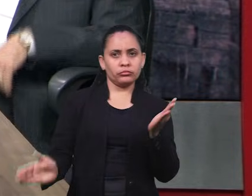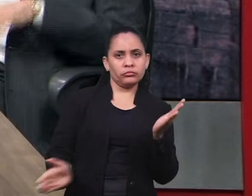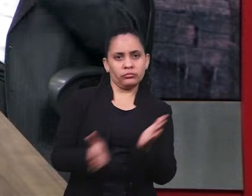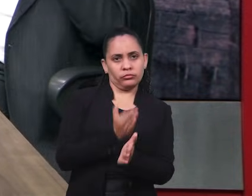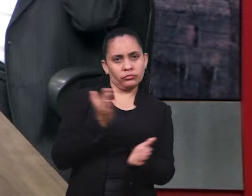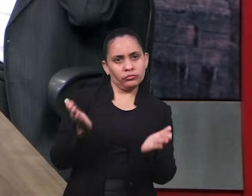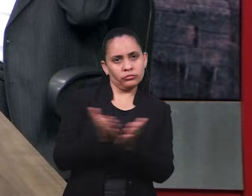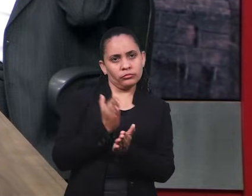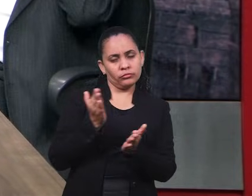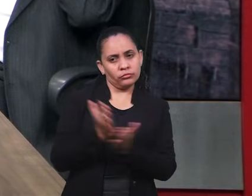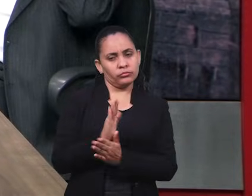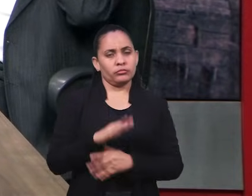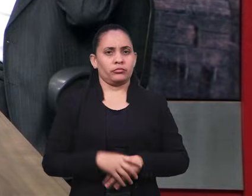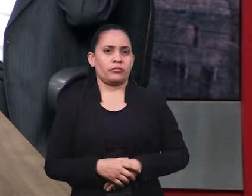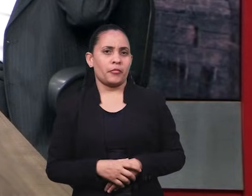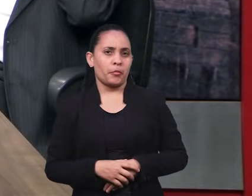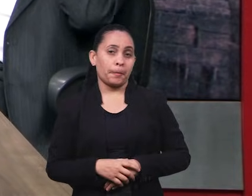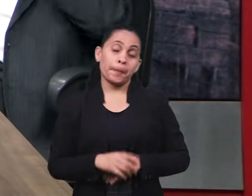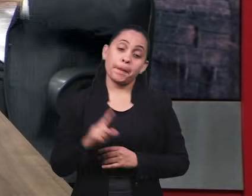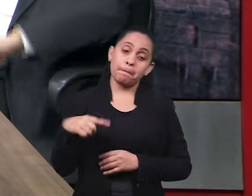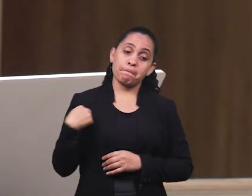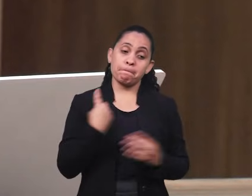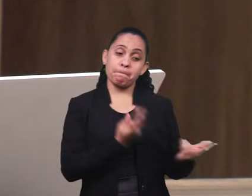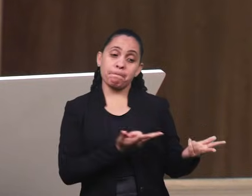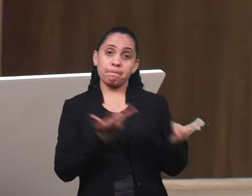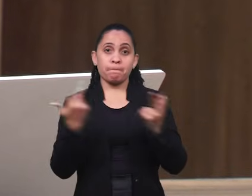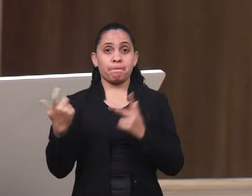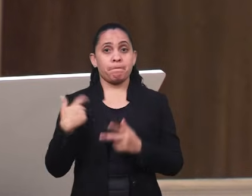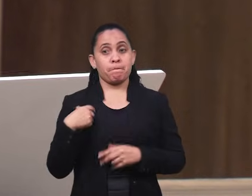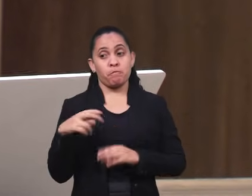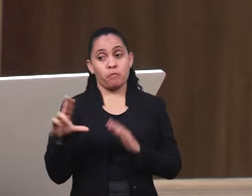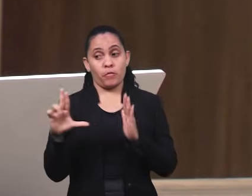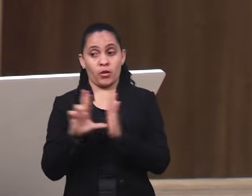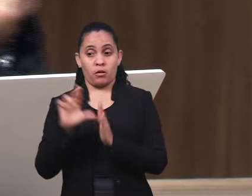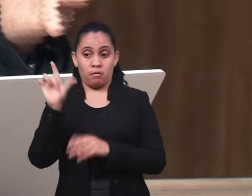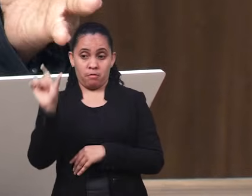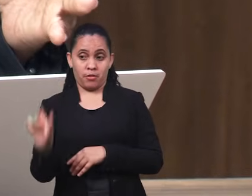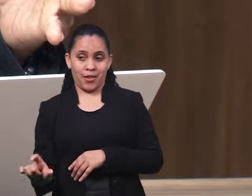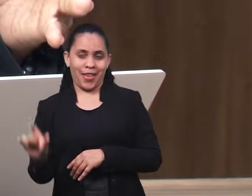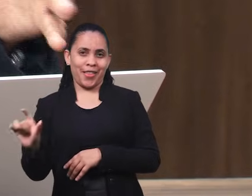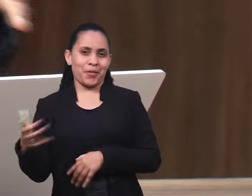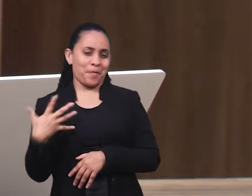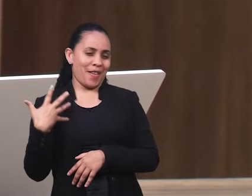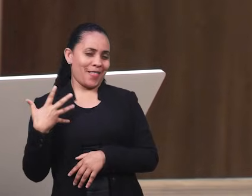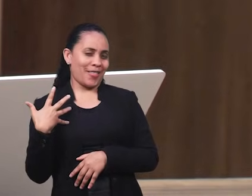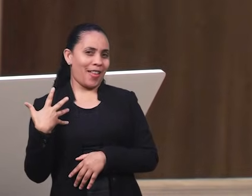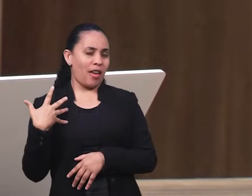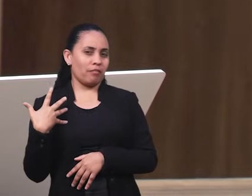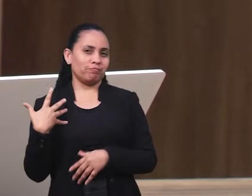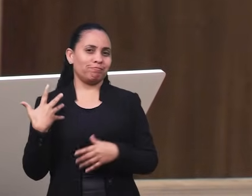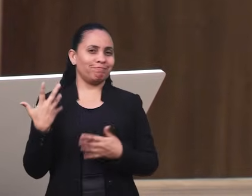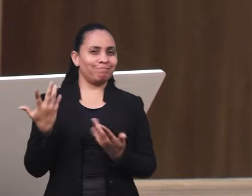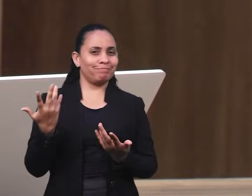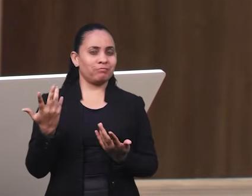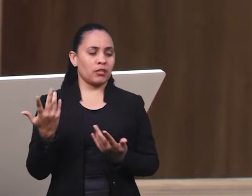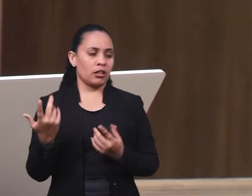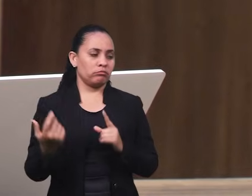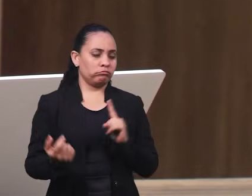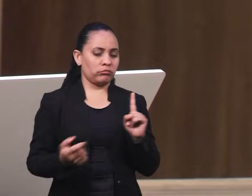aqueles livros do Calvino. Então, nós vemos o seguinte, que Lutero, até fala que Lutero era mais extrovertido que Calvino era